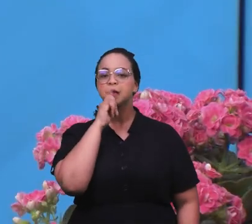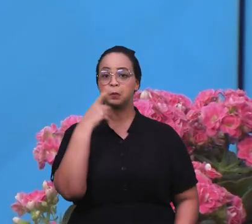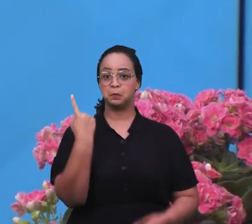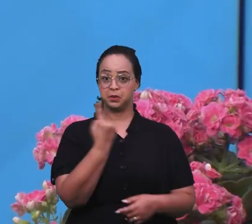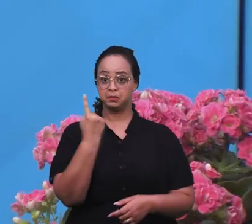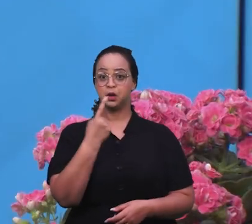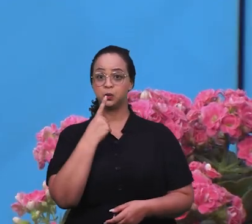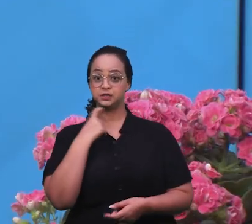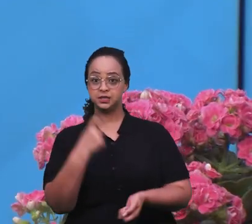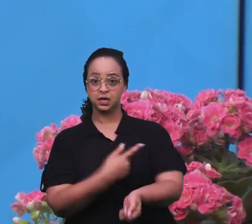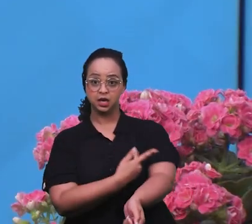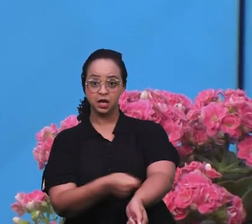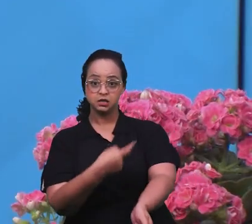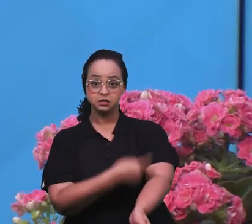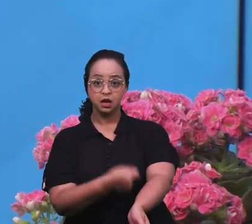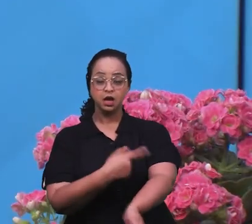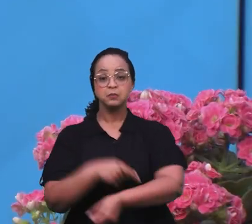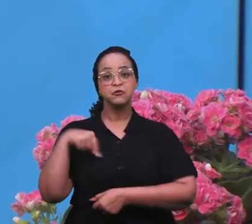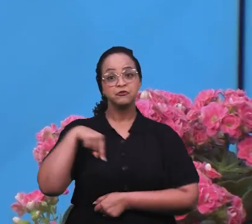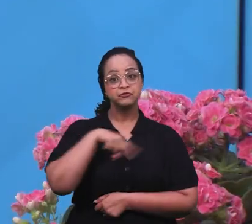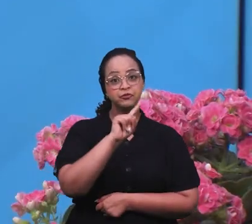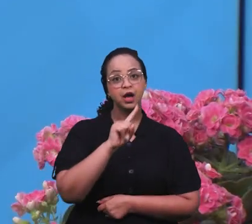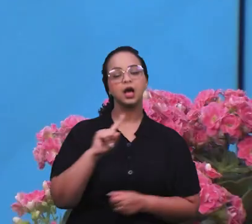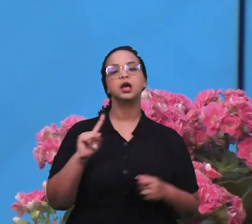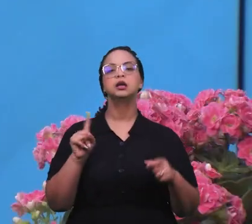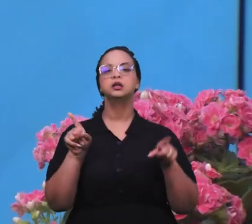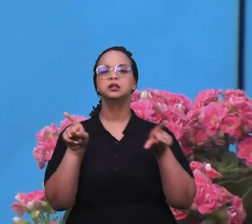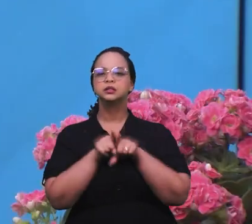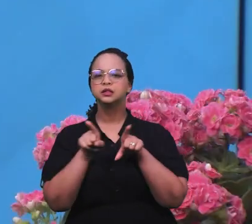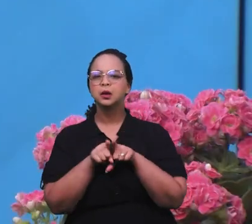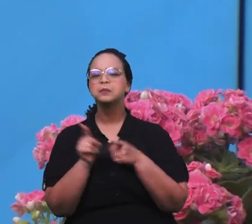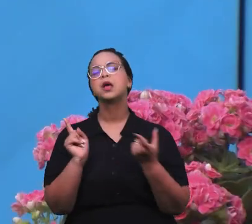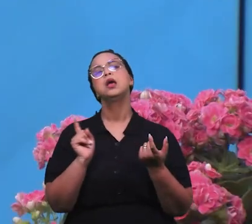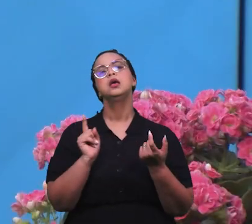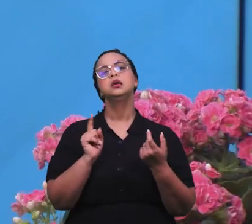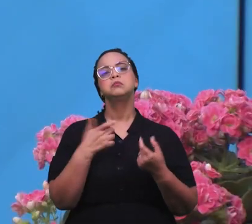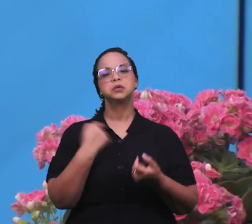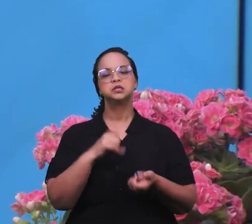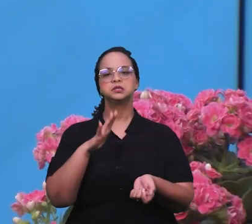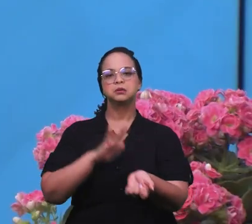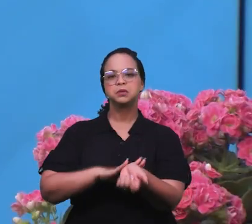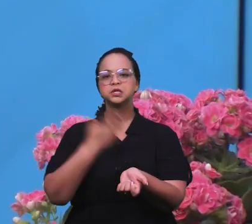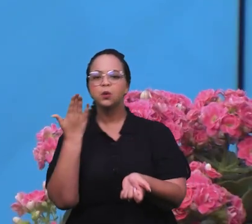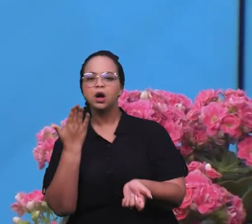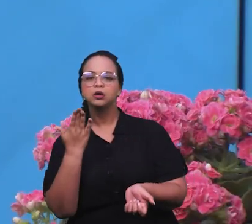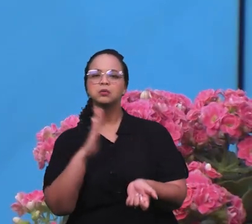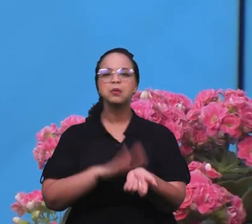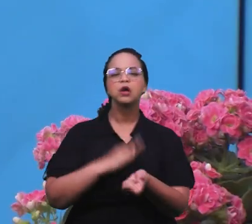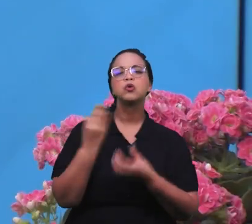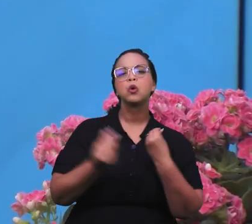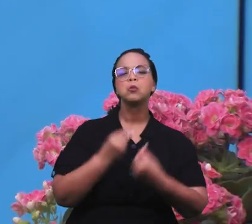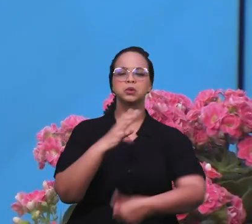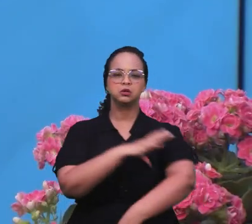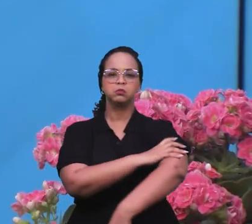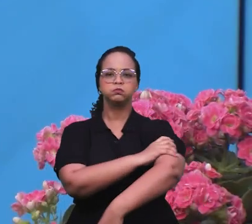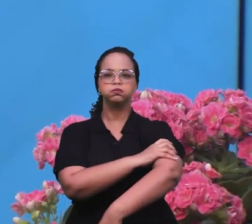sangue, eventualmente fazendo o monitoramento, né, o mapeamento da pressão, outros exames